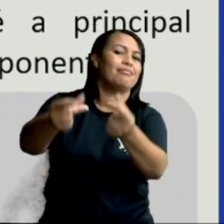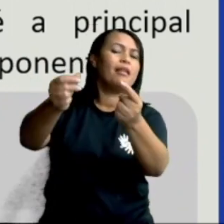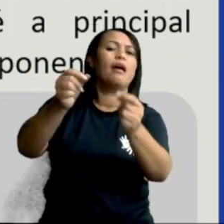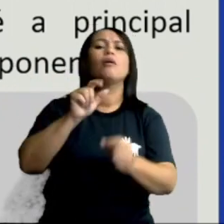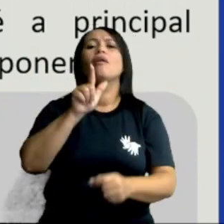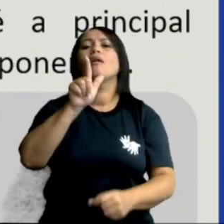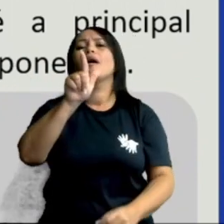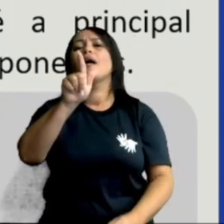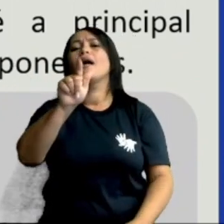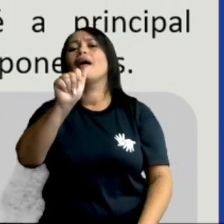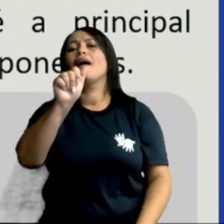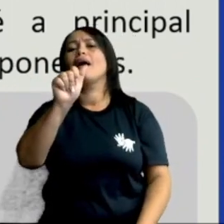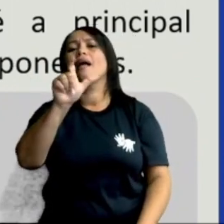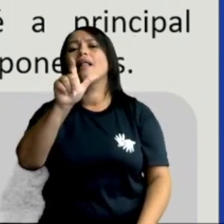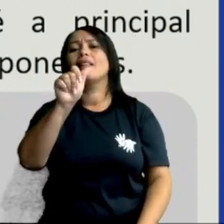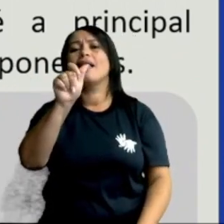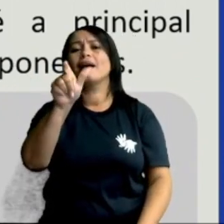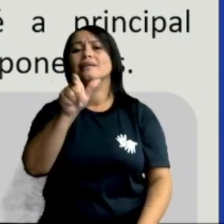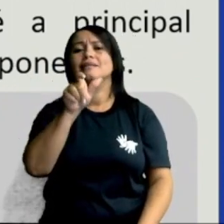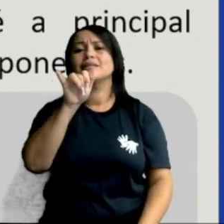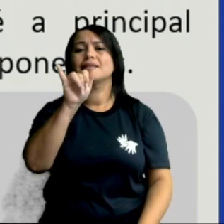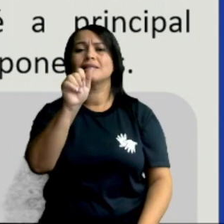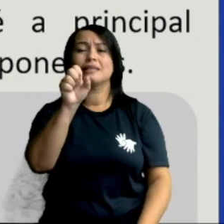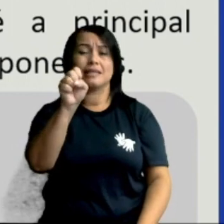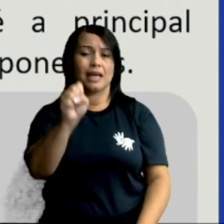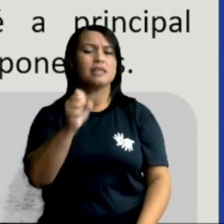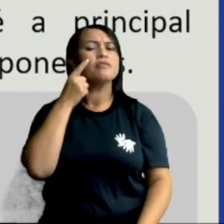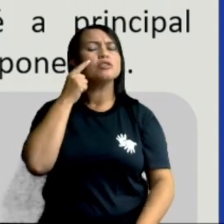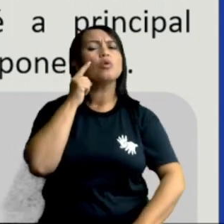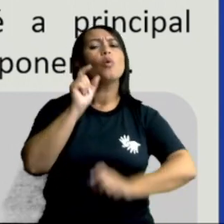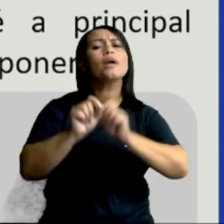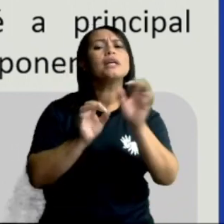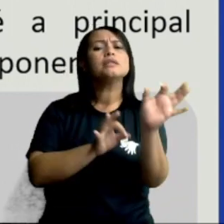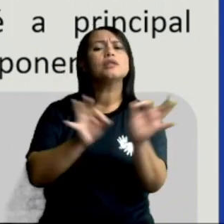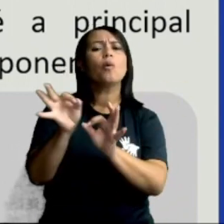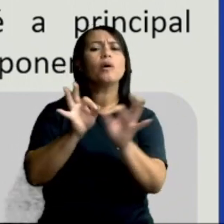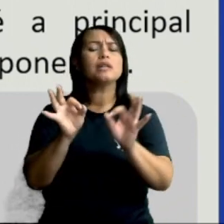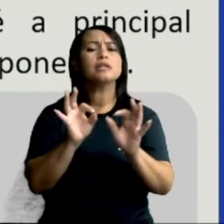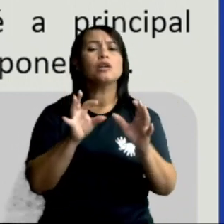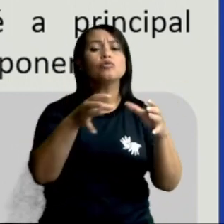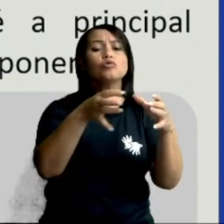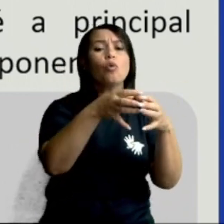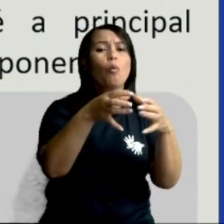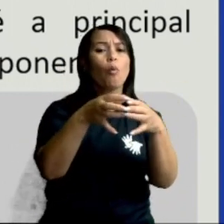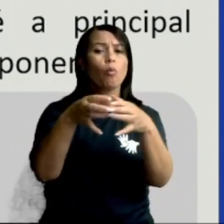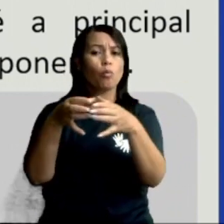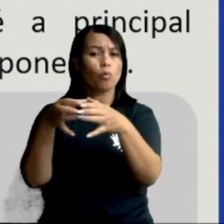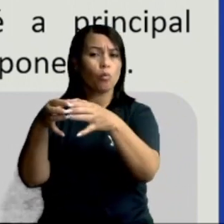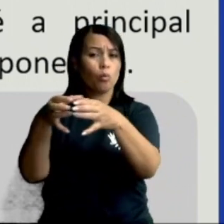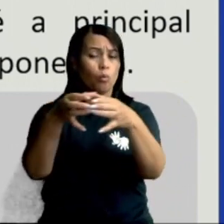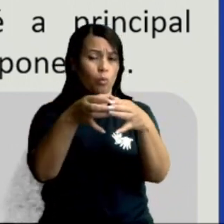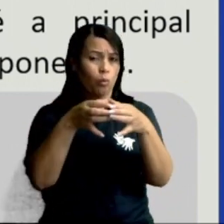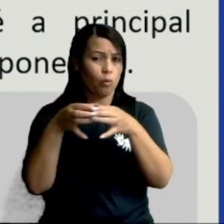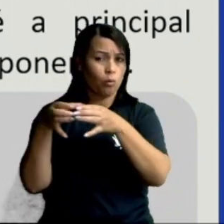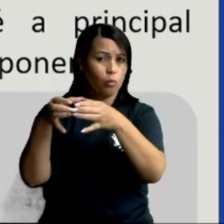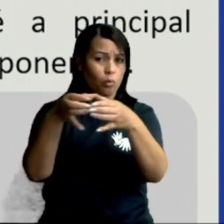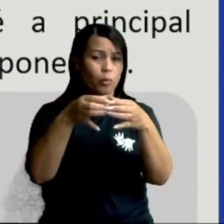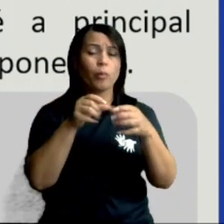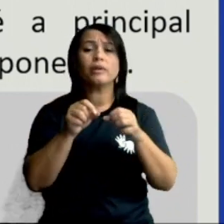Galáxias. O que são galáxias? As galáxias são formadas por agrupamentos de vários corpos